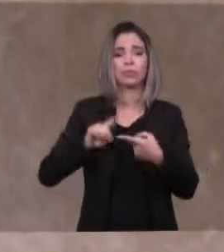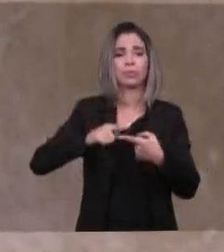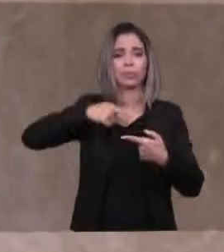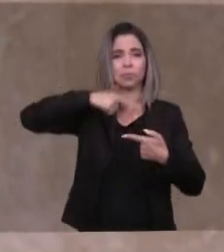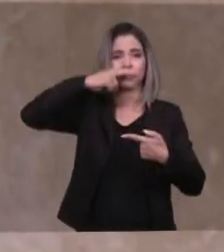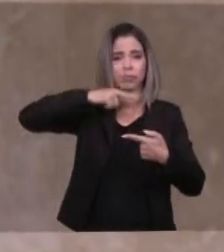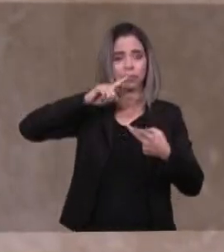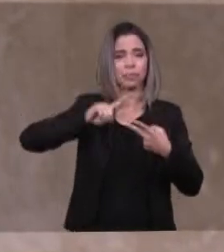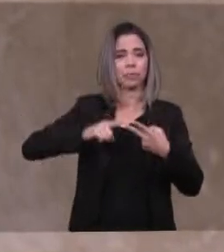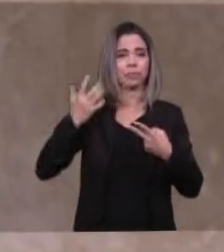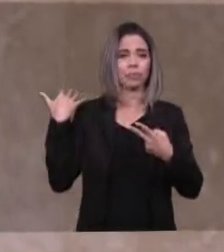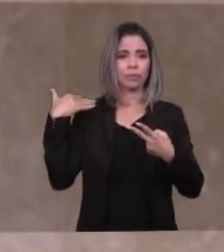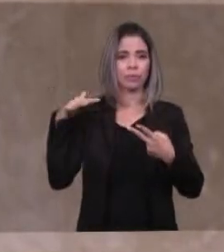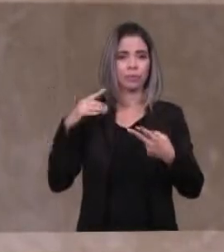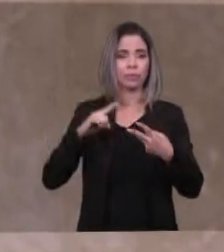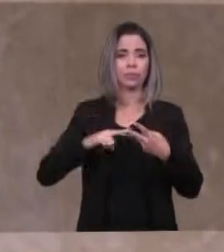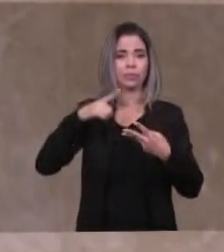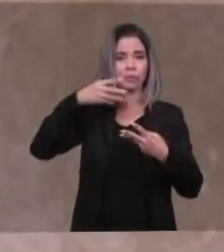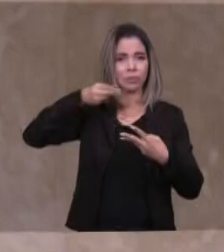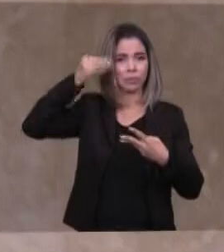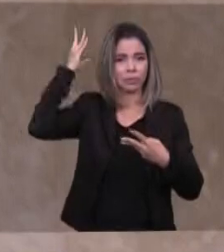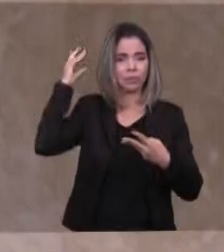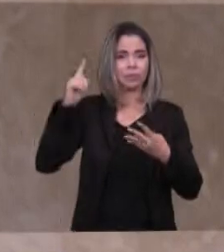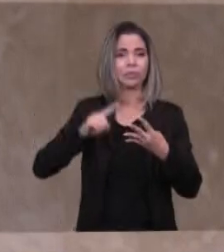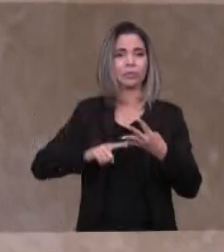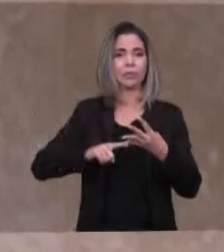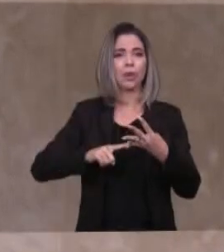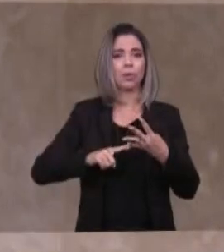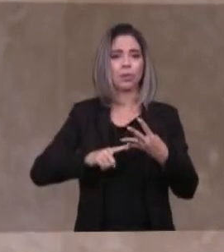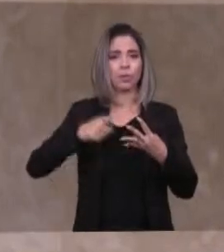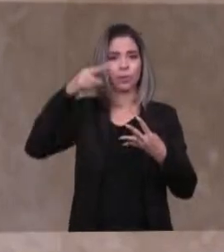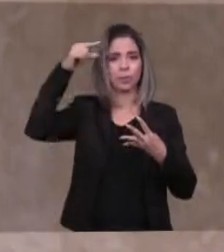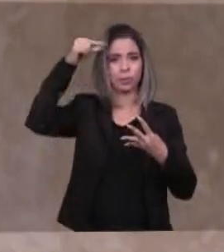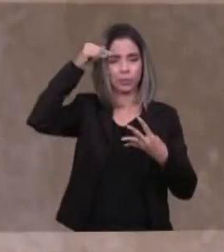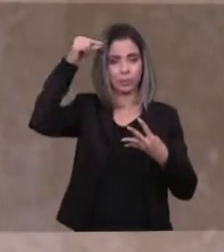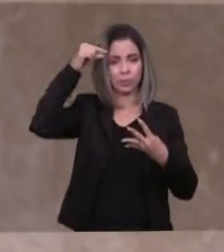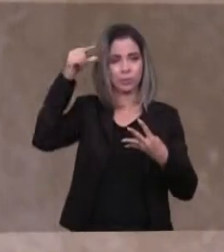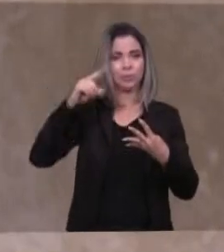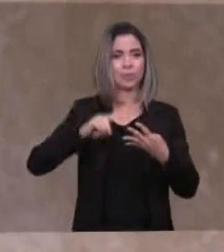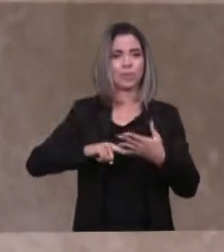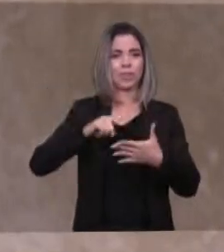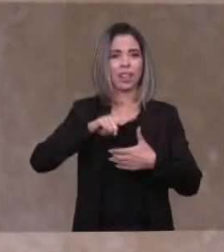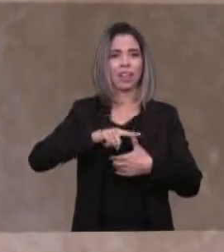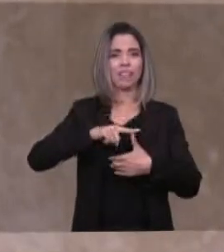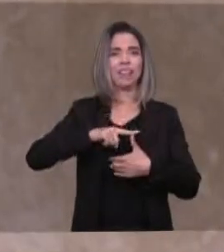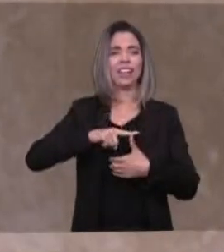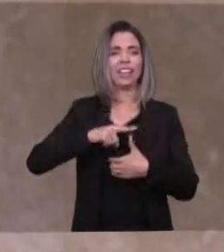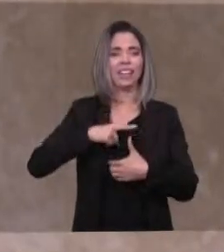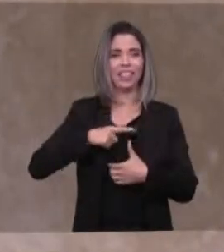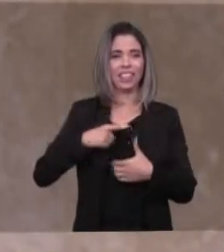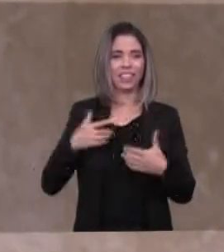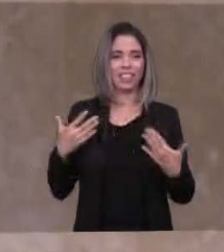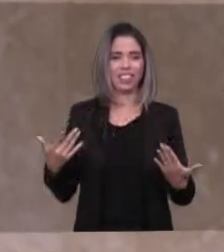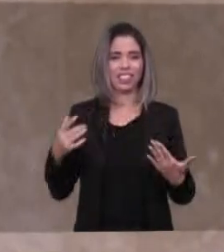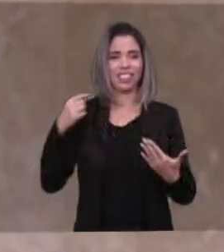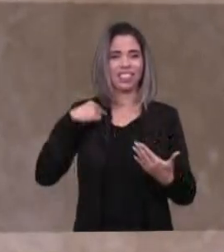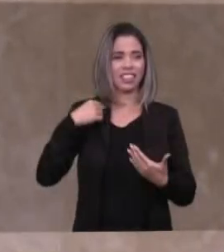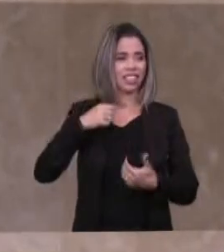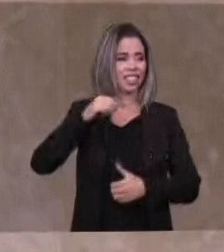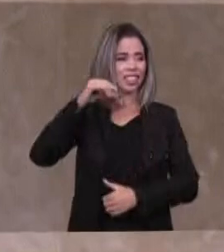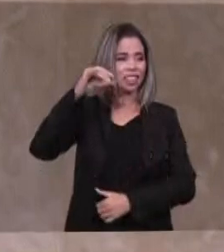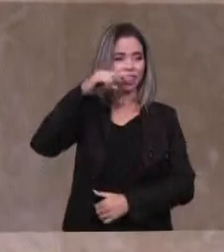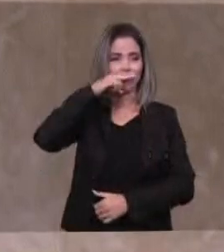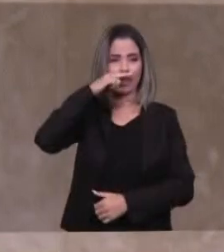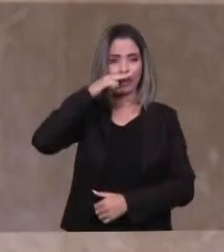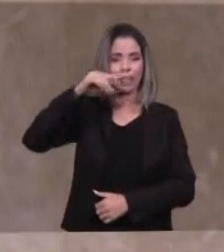Gilmar Mendes, Carmen Lúcia, Dias Toffoli, Roberto Barroso, Edson Fachin, Alexandre de Moraes, Nunes Marques, André Mendonça